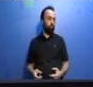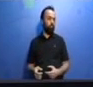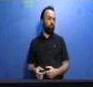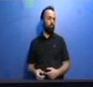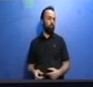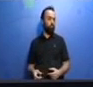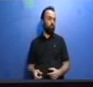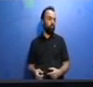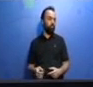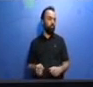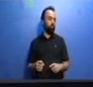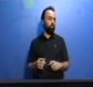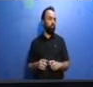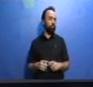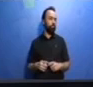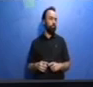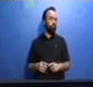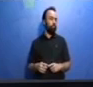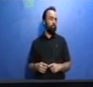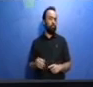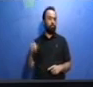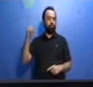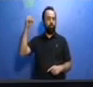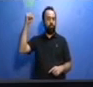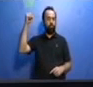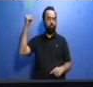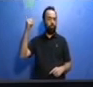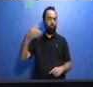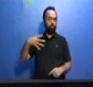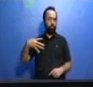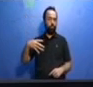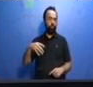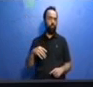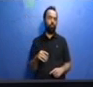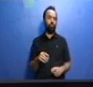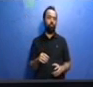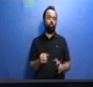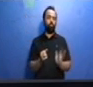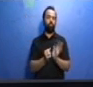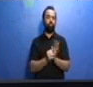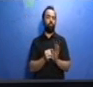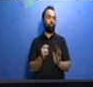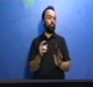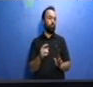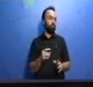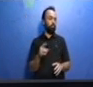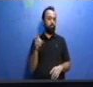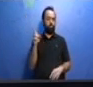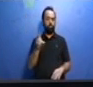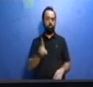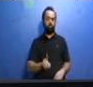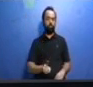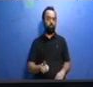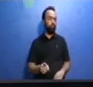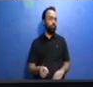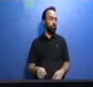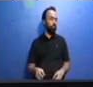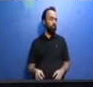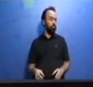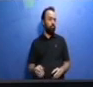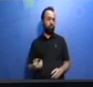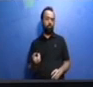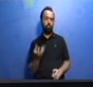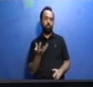A presença de luz é usada um símbolo da lambda ou então um raio. Aqui, quando a substância